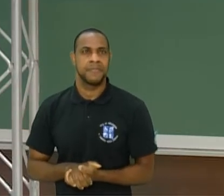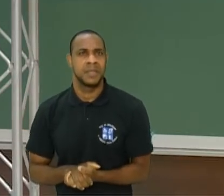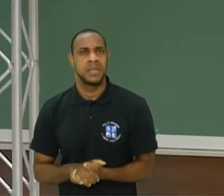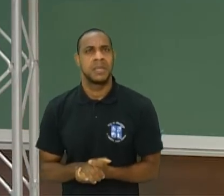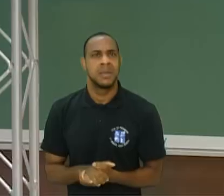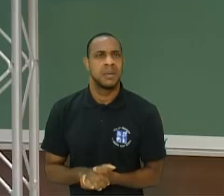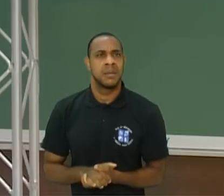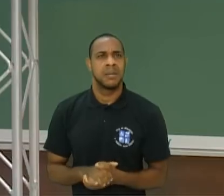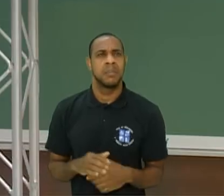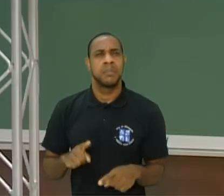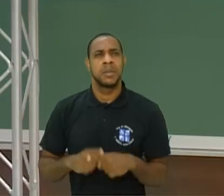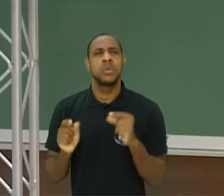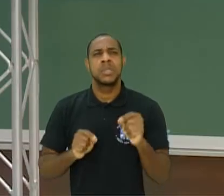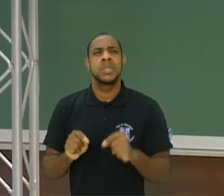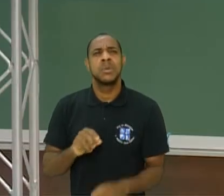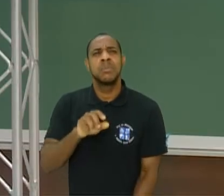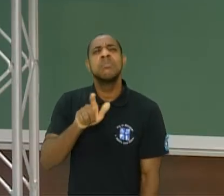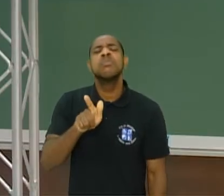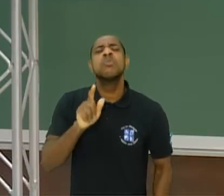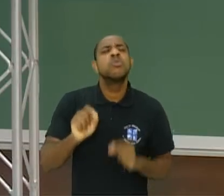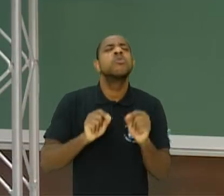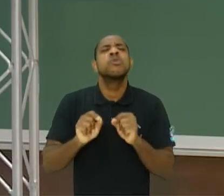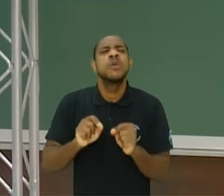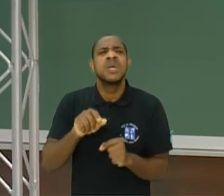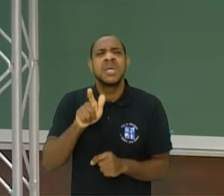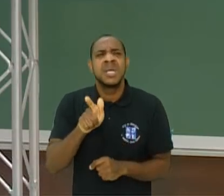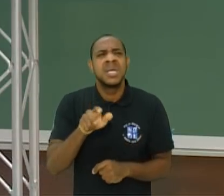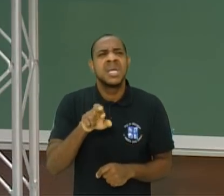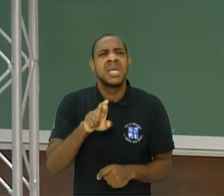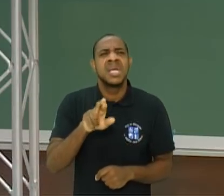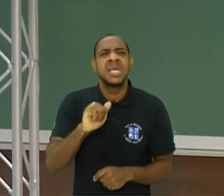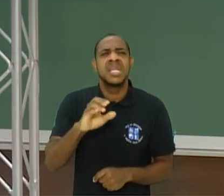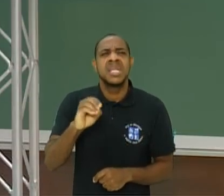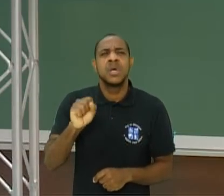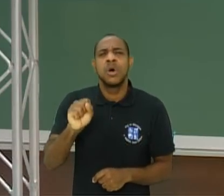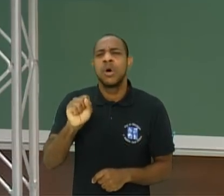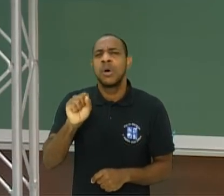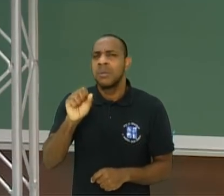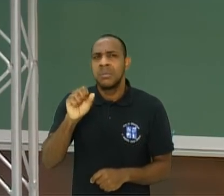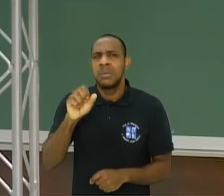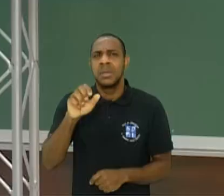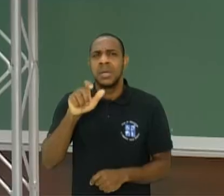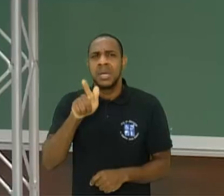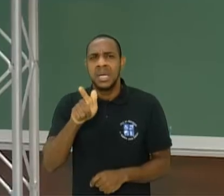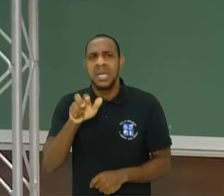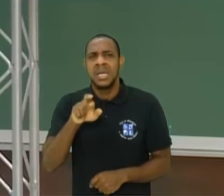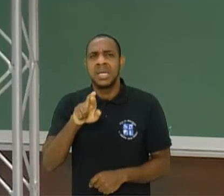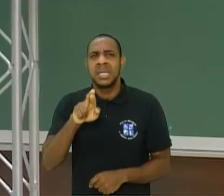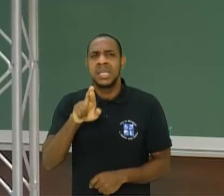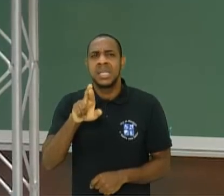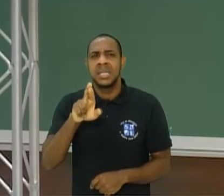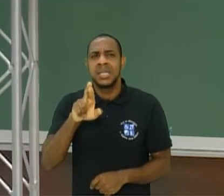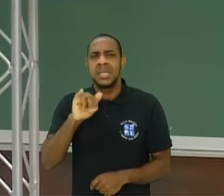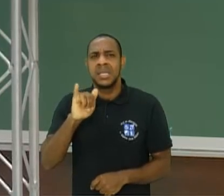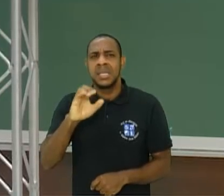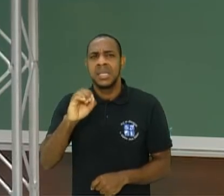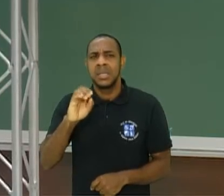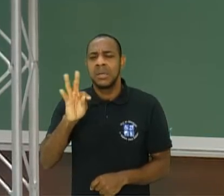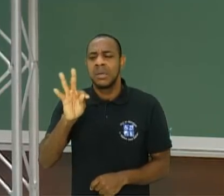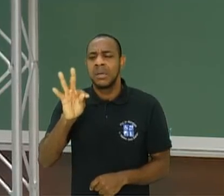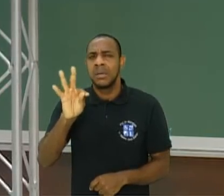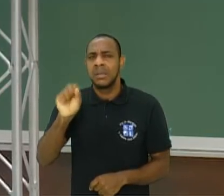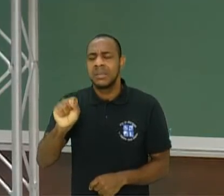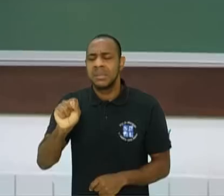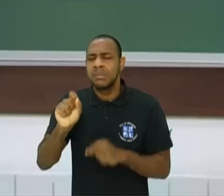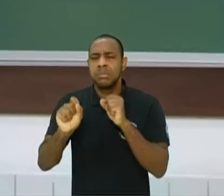Mas o que são os griots? E aí? A professora falou aqui algumas vezes sobre griots, mas o que são? Você